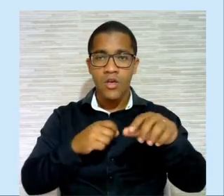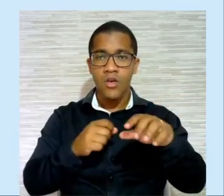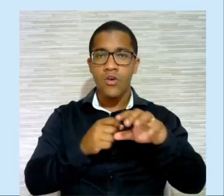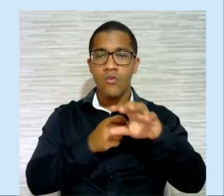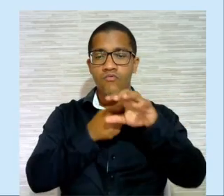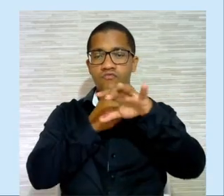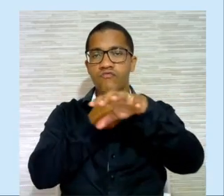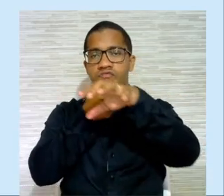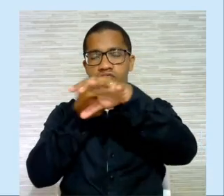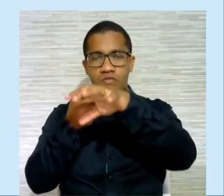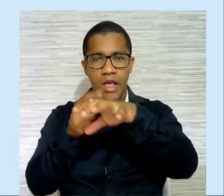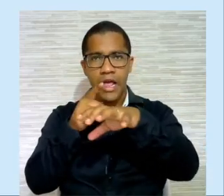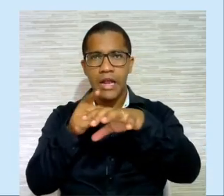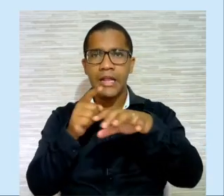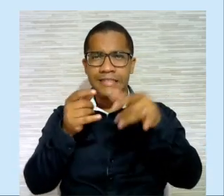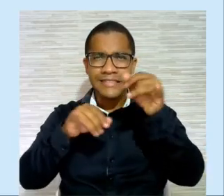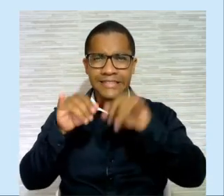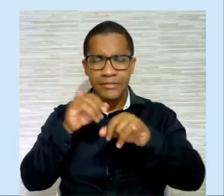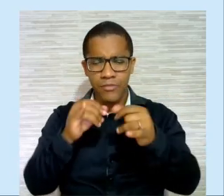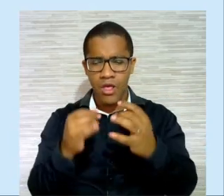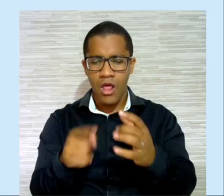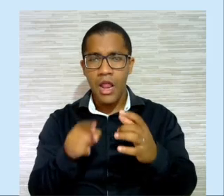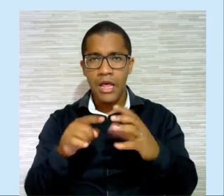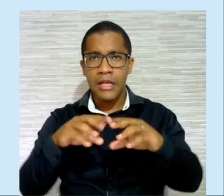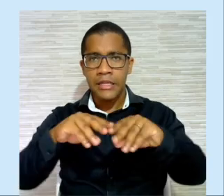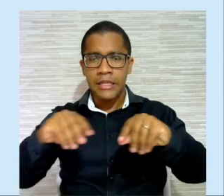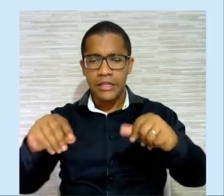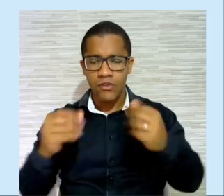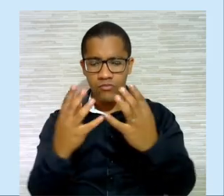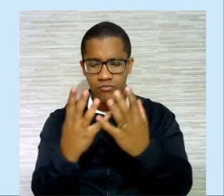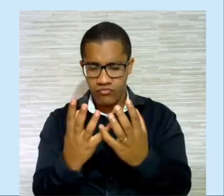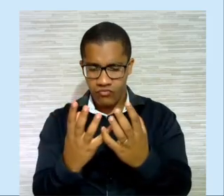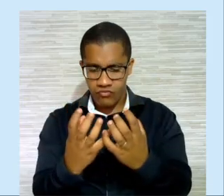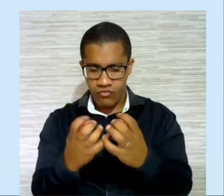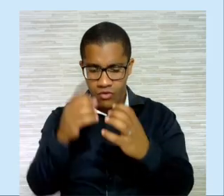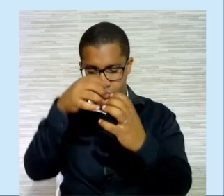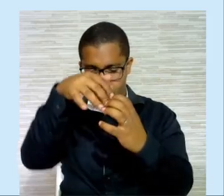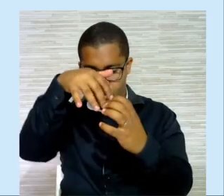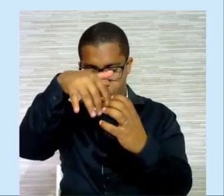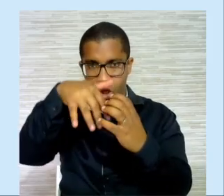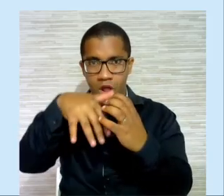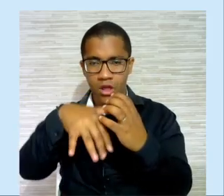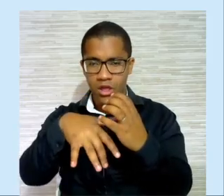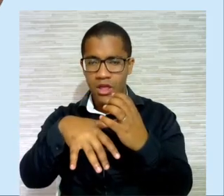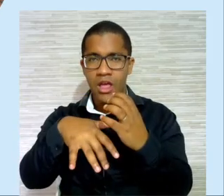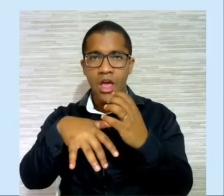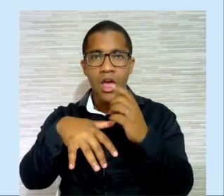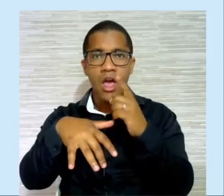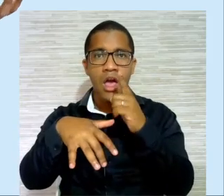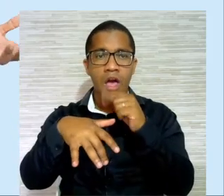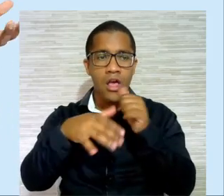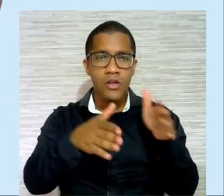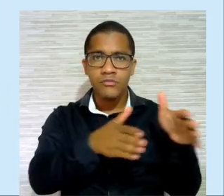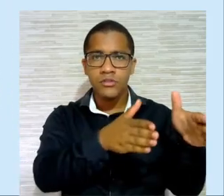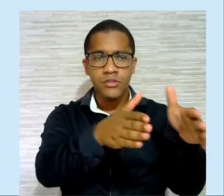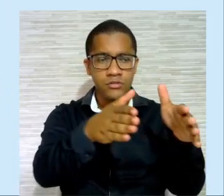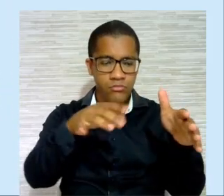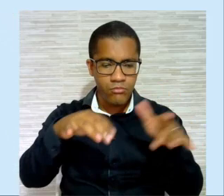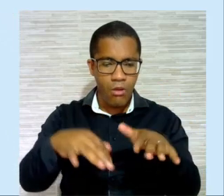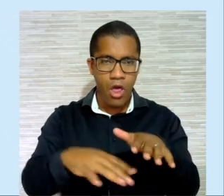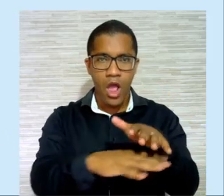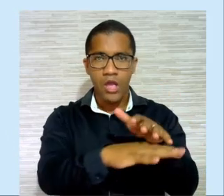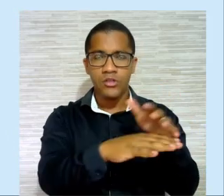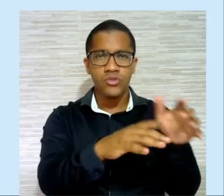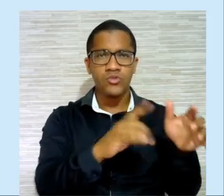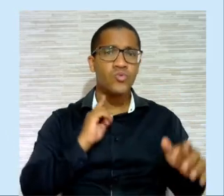adubo químico, esse recurso químico, e vai acabar contaminando outros leitos de rio. Como assim, professor, contaminando? Quando a gente